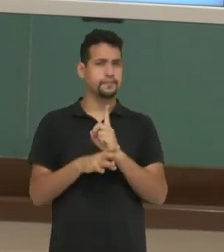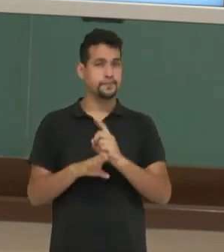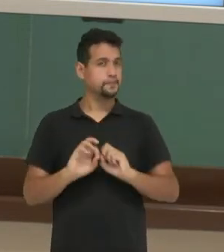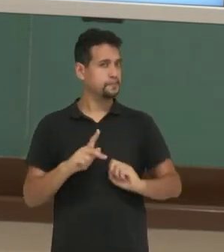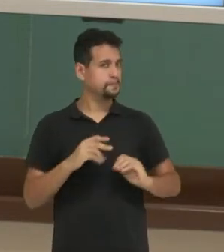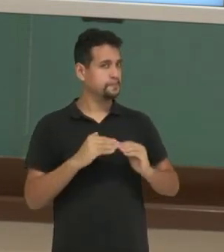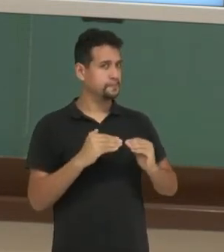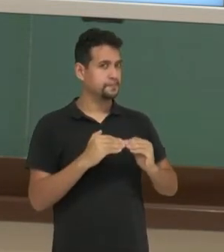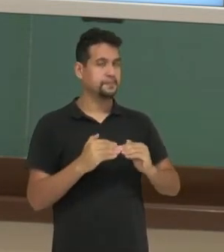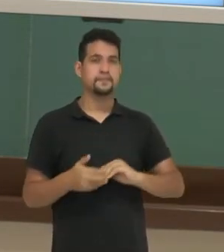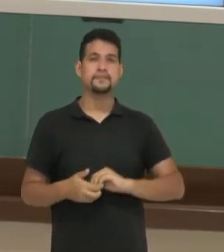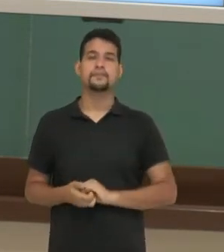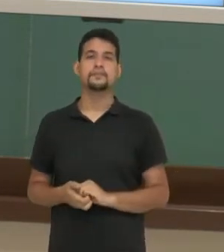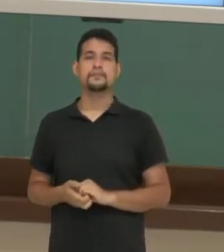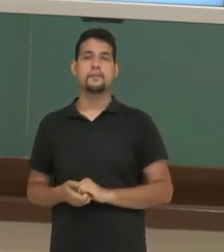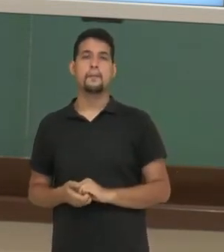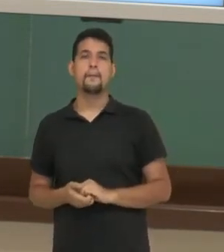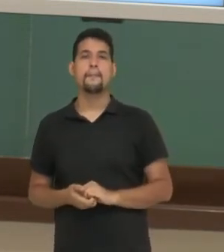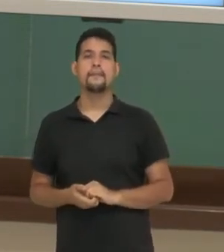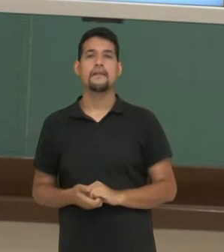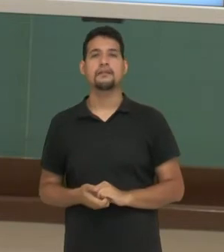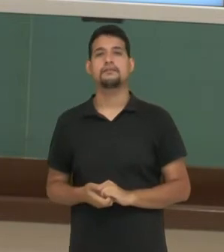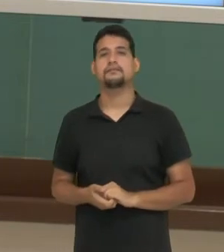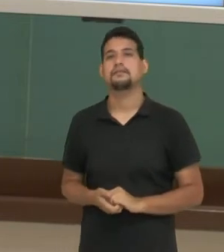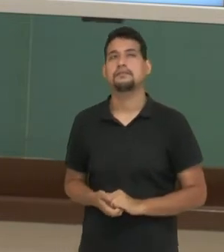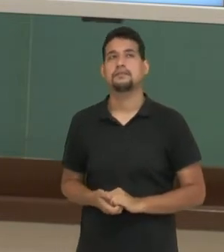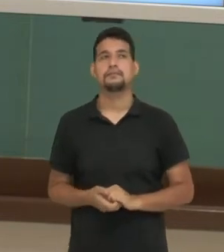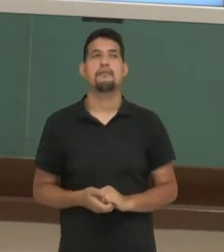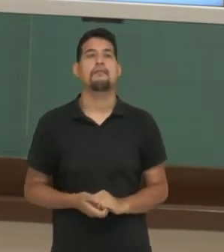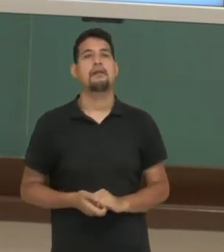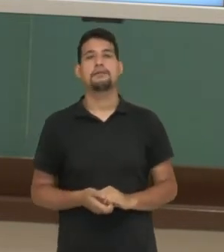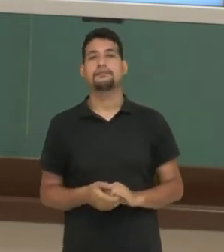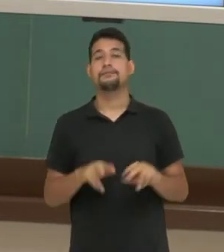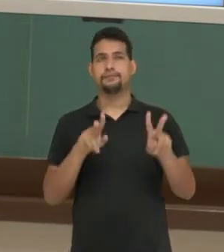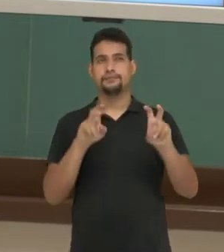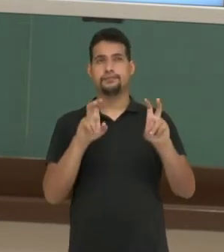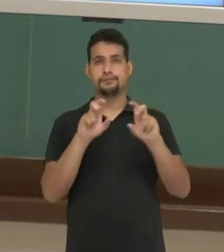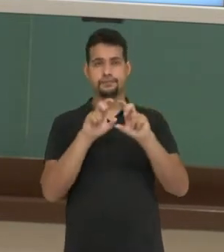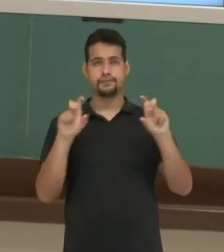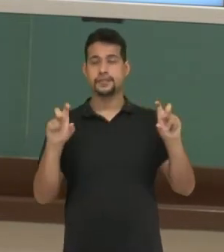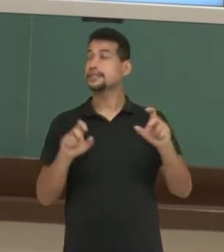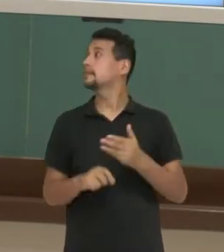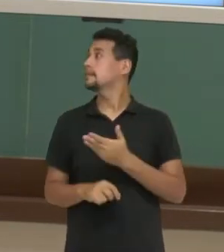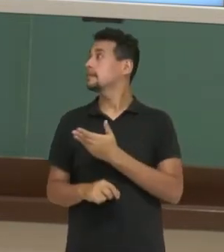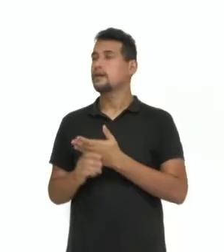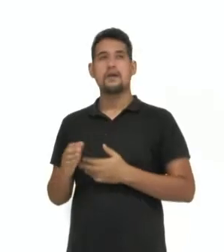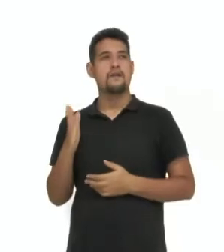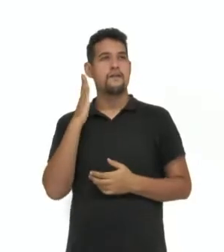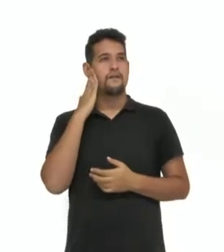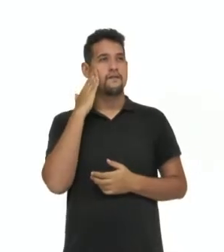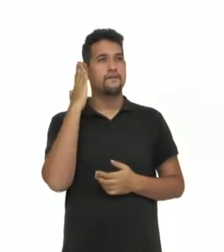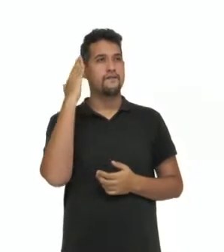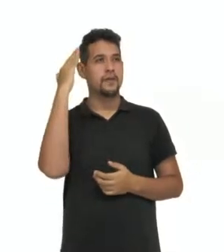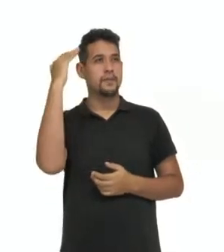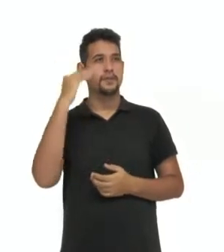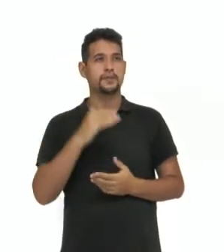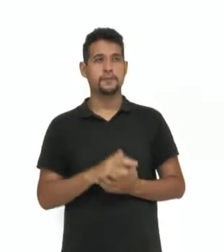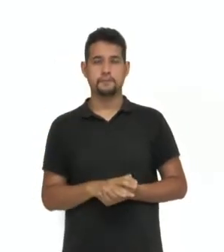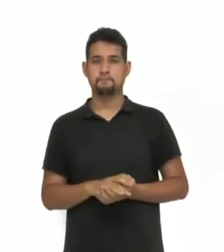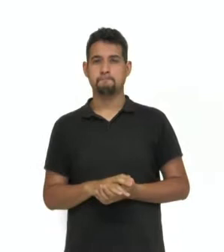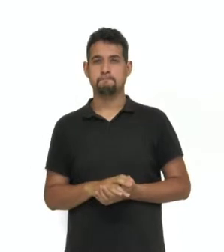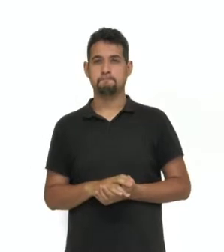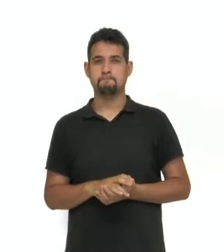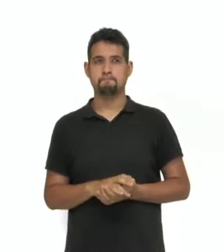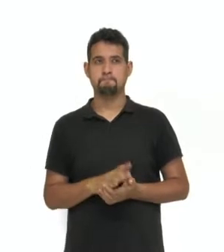acordo? Vamos allá. Aqui, ó, um cuento clássico toma um